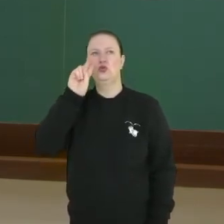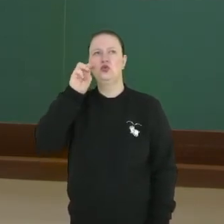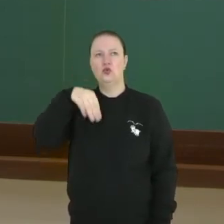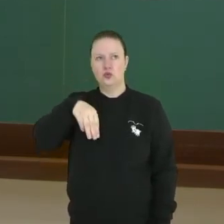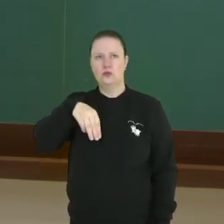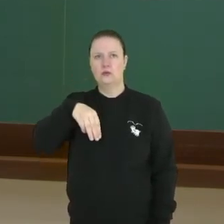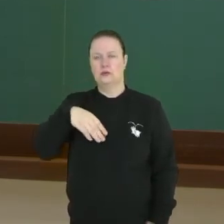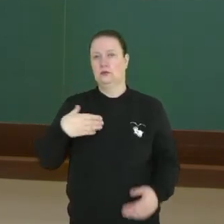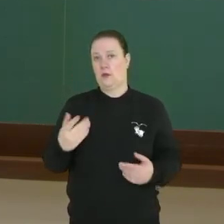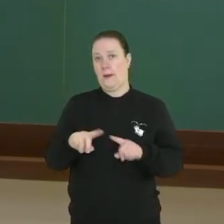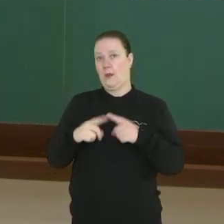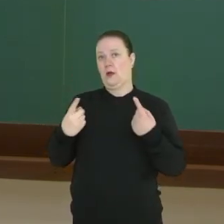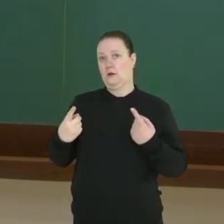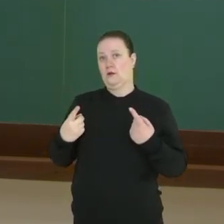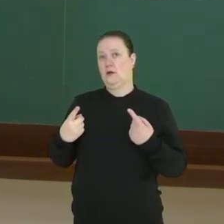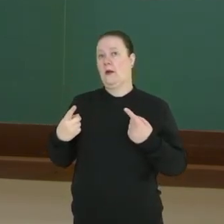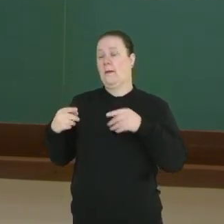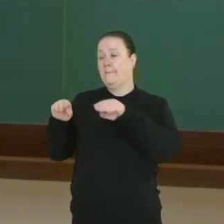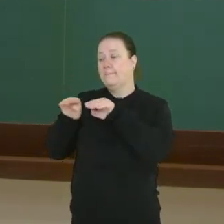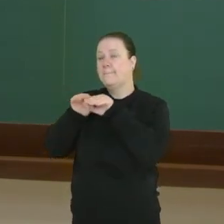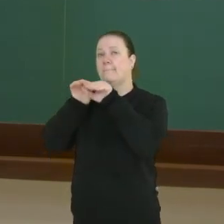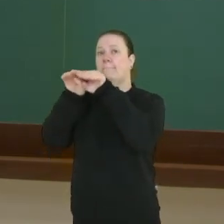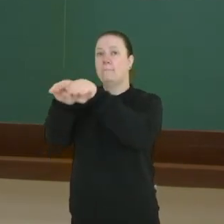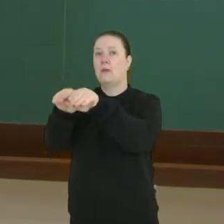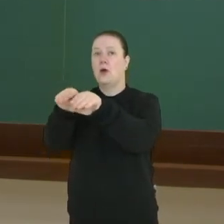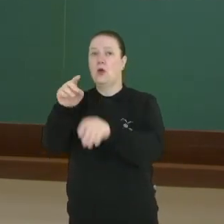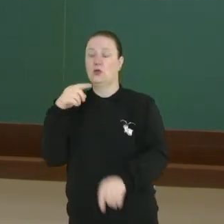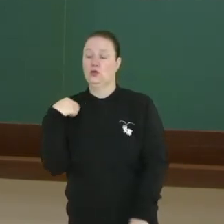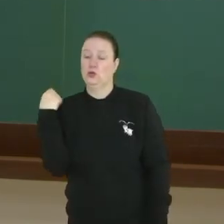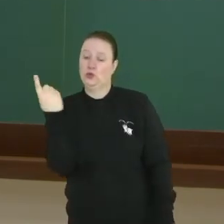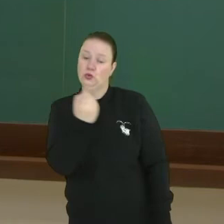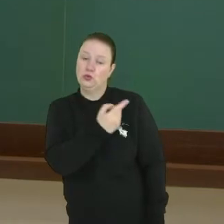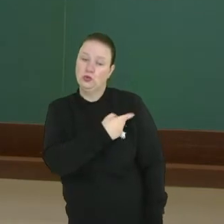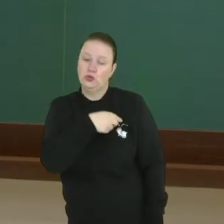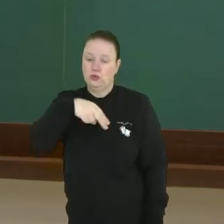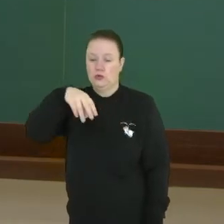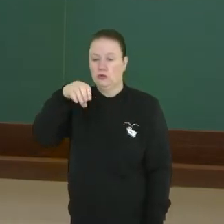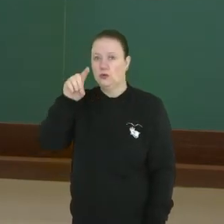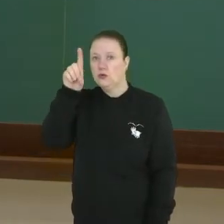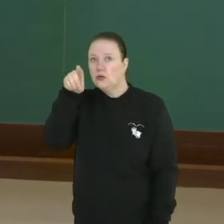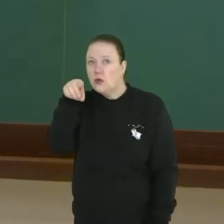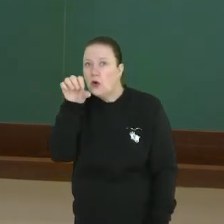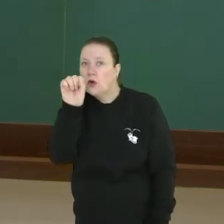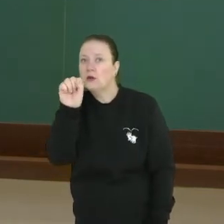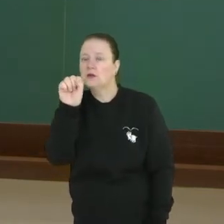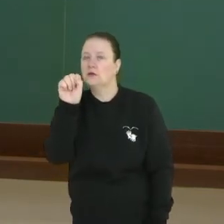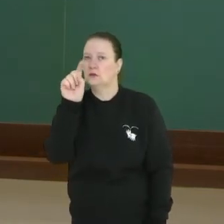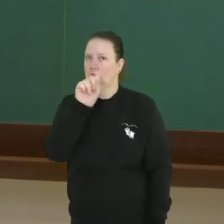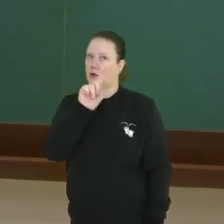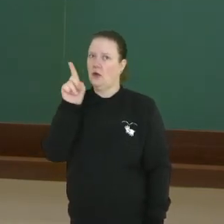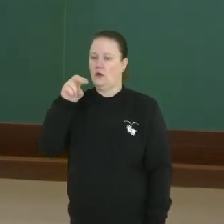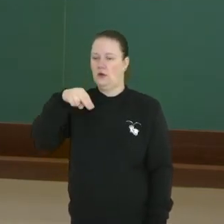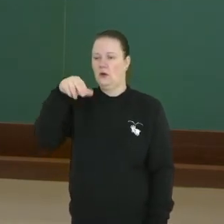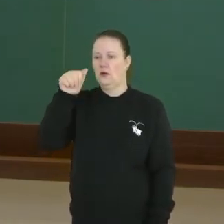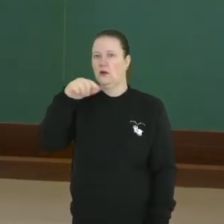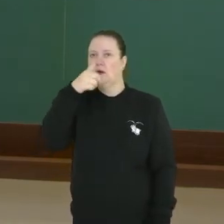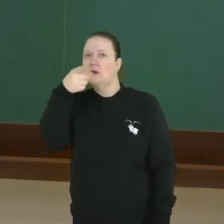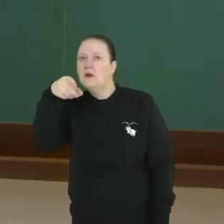na norma padrão seria nós não fizemos tal coisa, por exemplo.